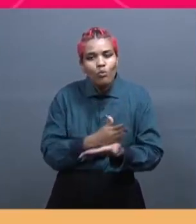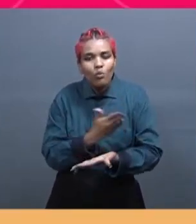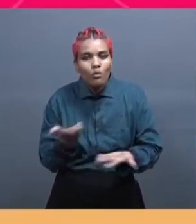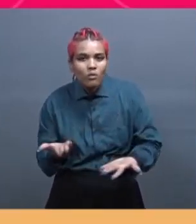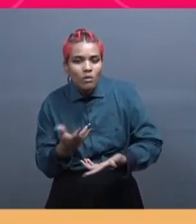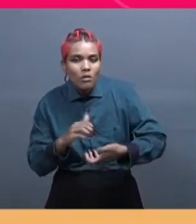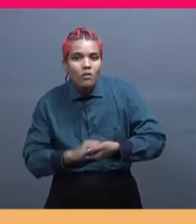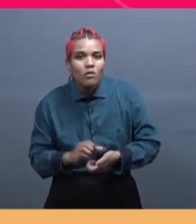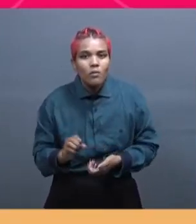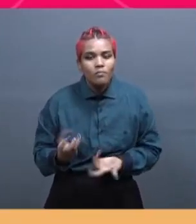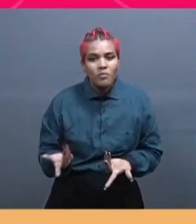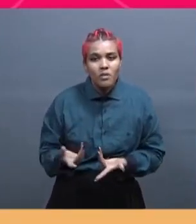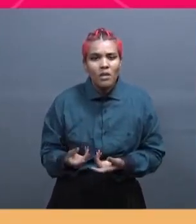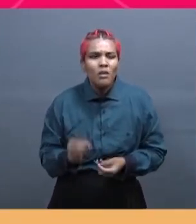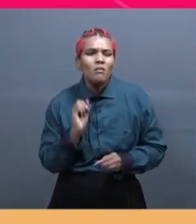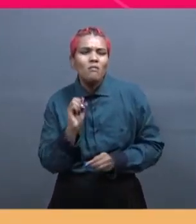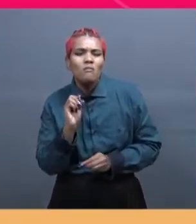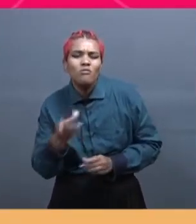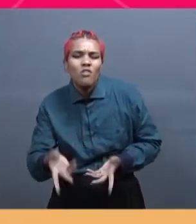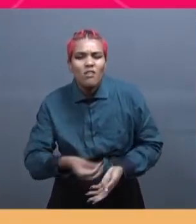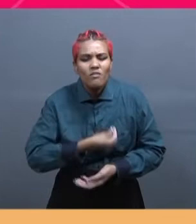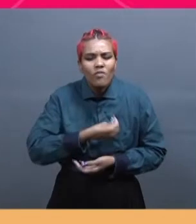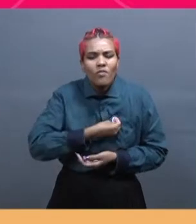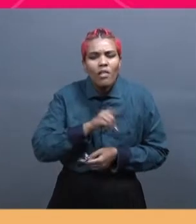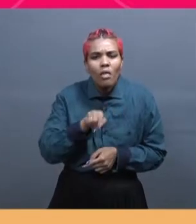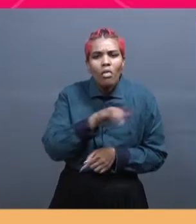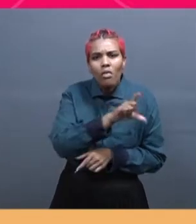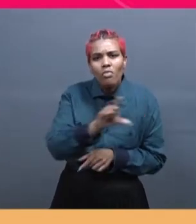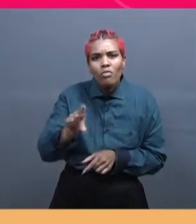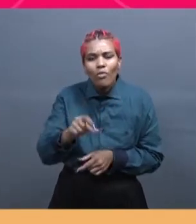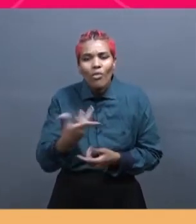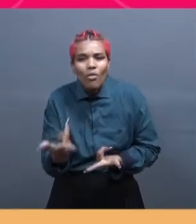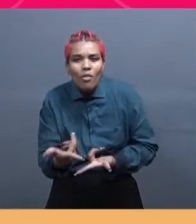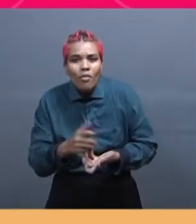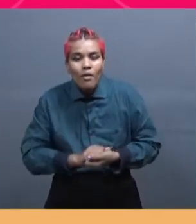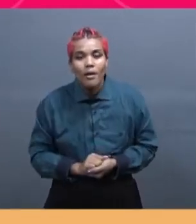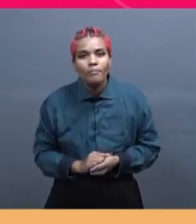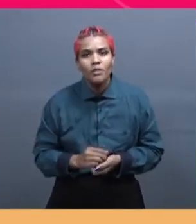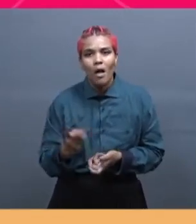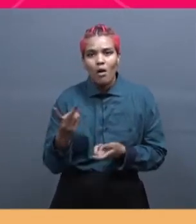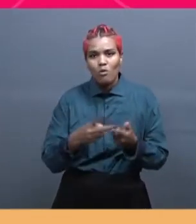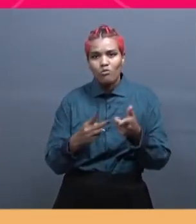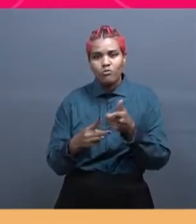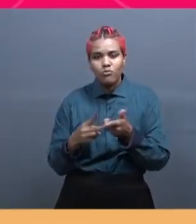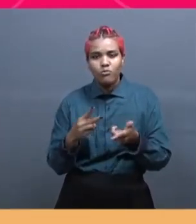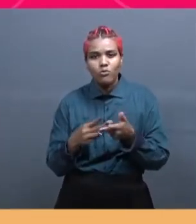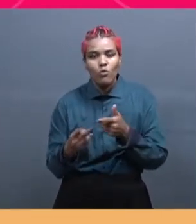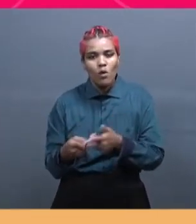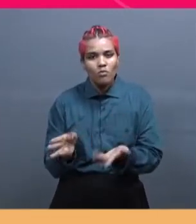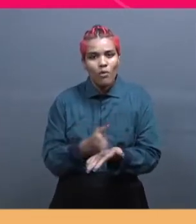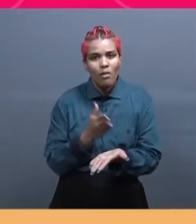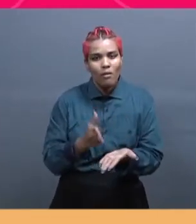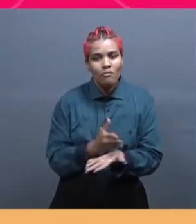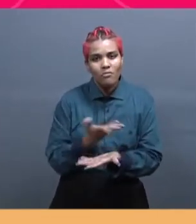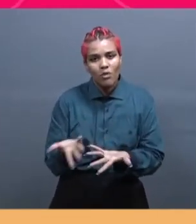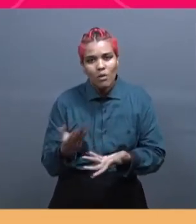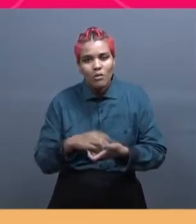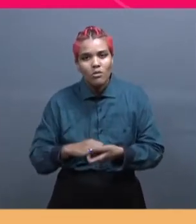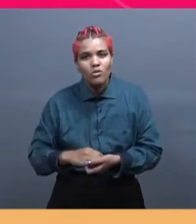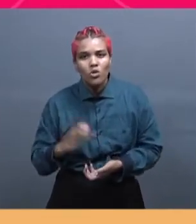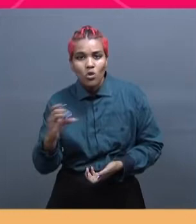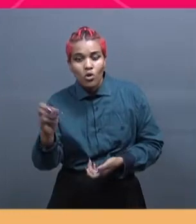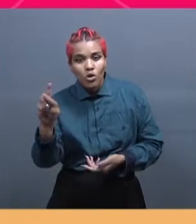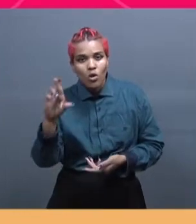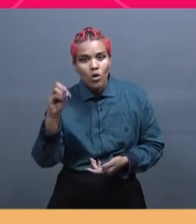viver iria dar nisso e simples assim duas coletâneas de crônicas de martha medeiros a dica é chegar mais cedo